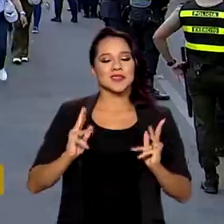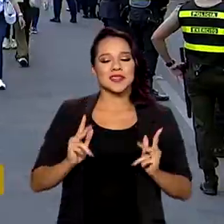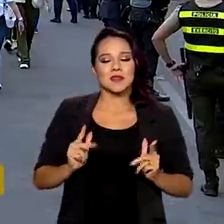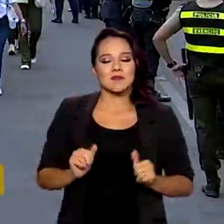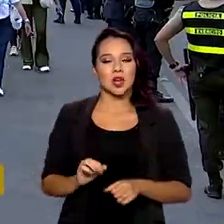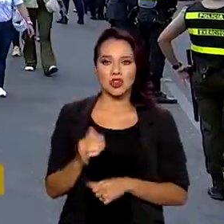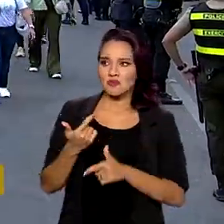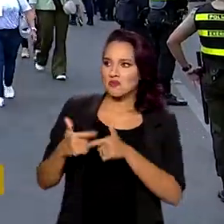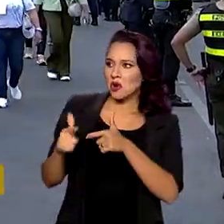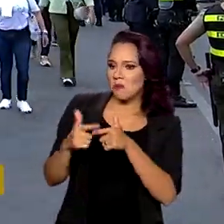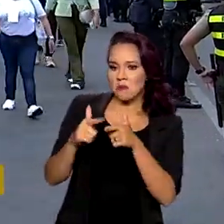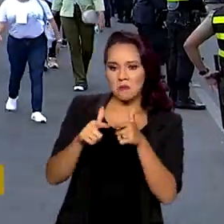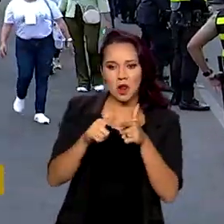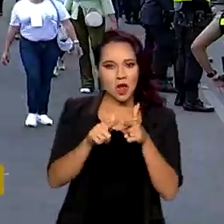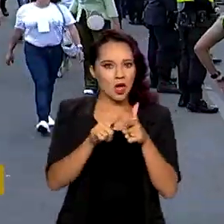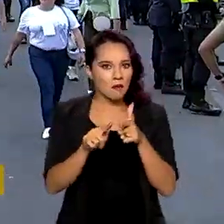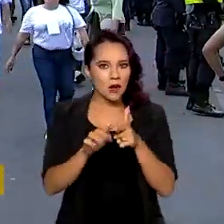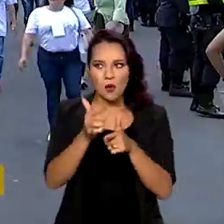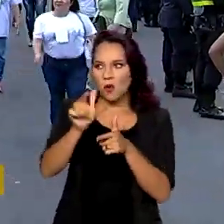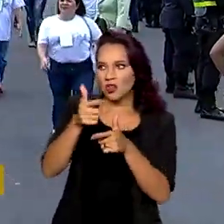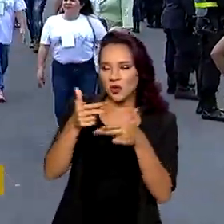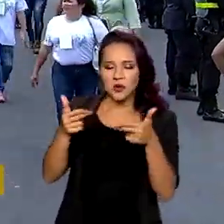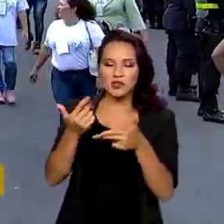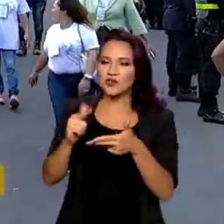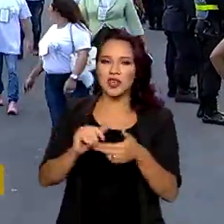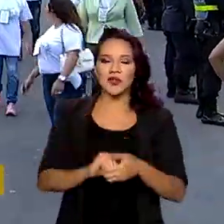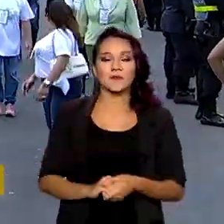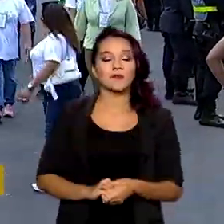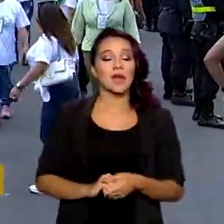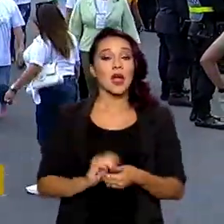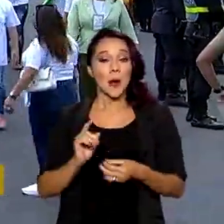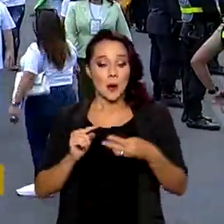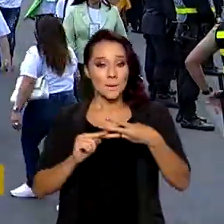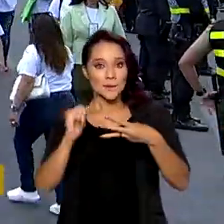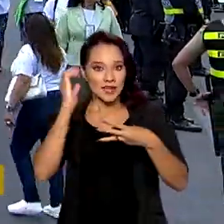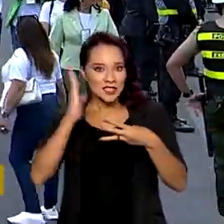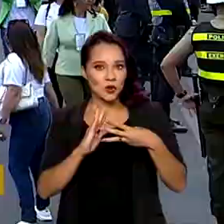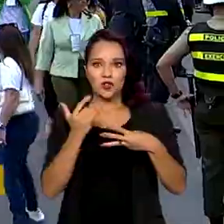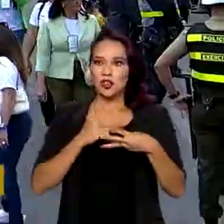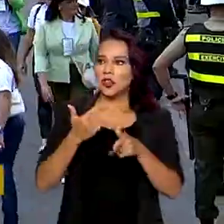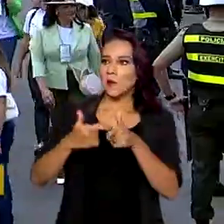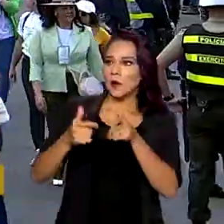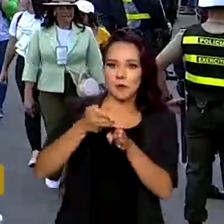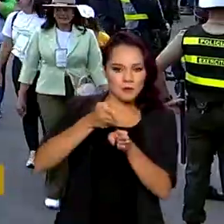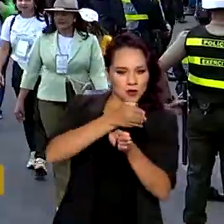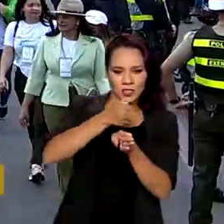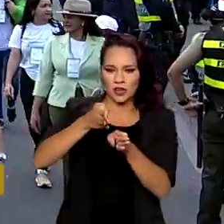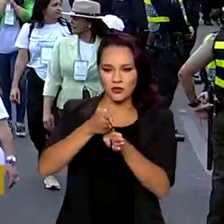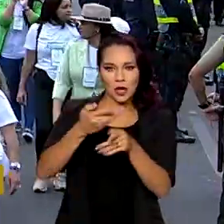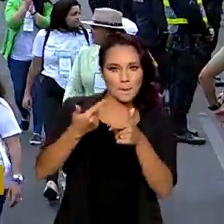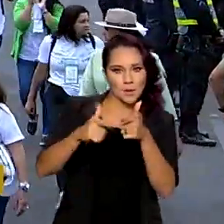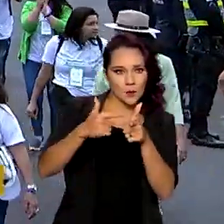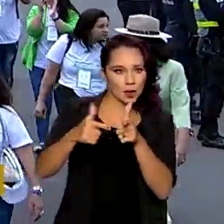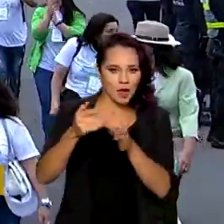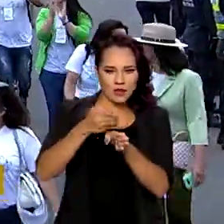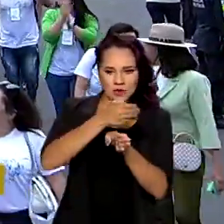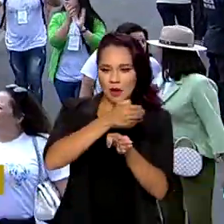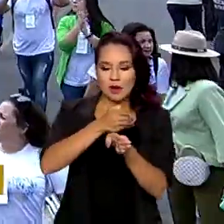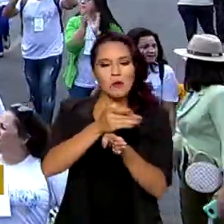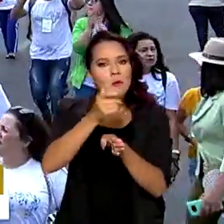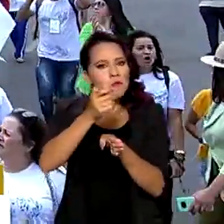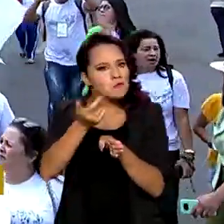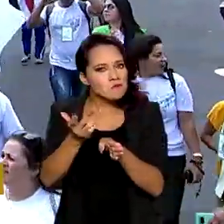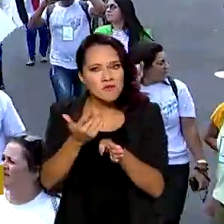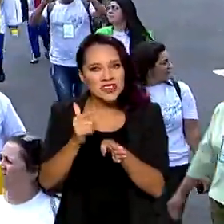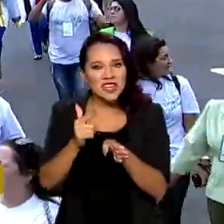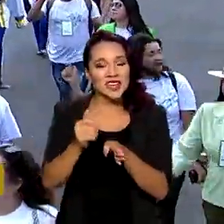temos problemas, né? Outra coisa que é importante destacar, nós não temos problemas fronteiriços. São poucos países no mundo